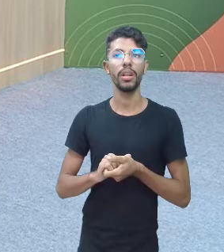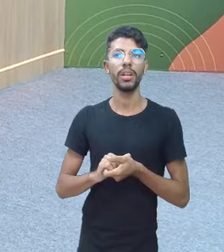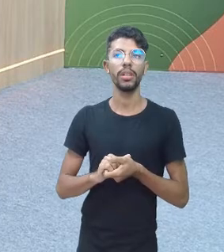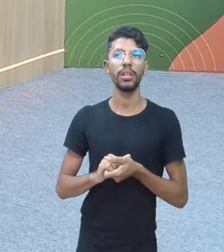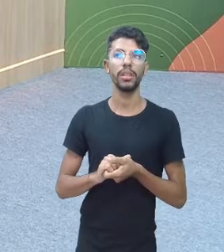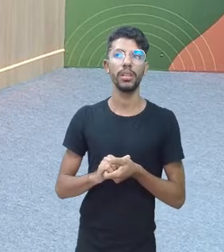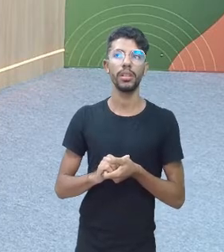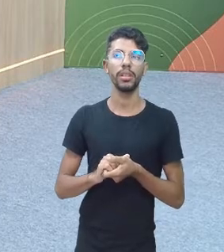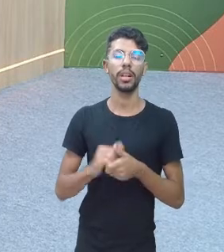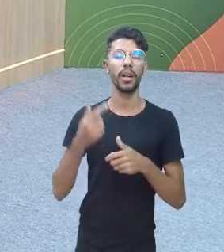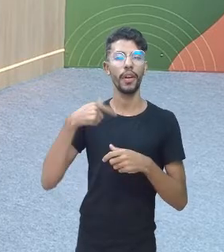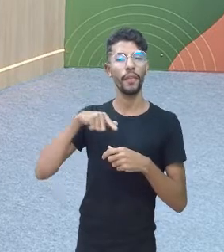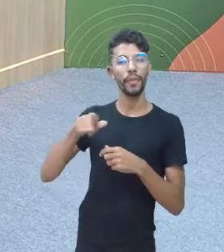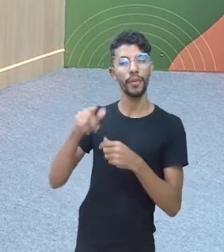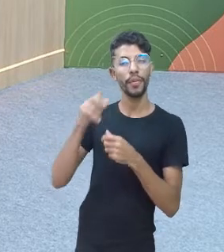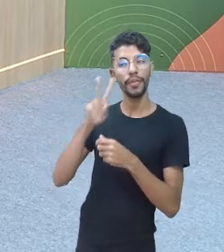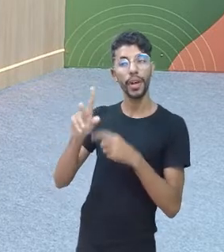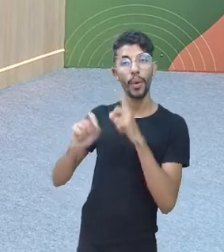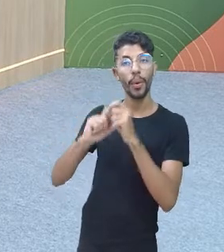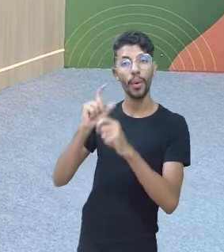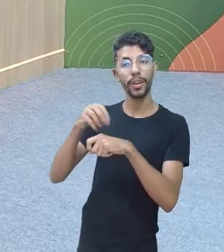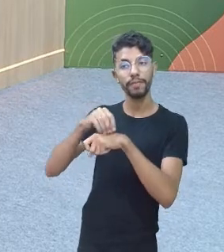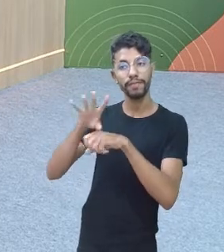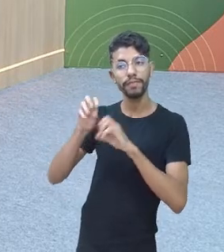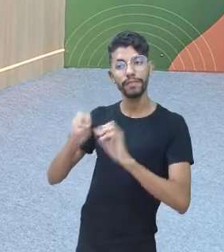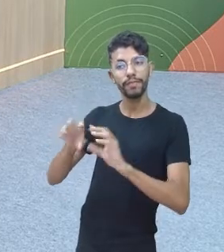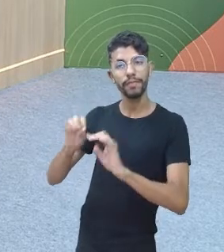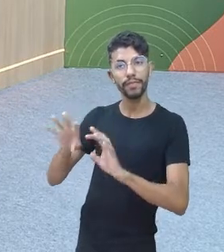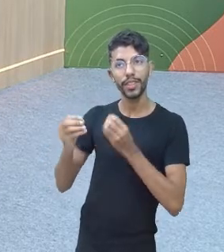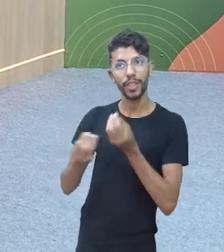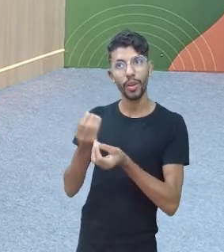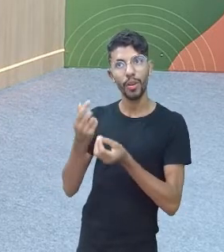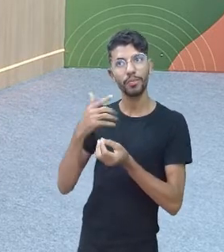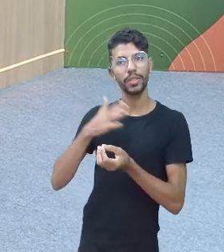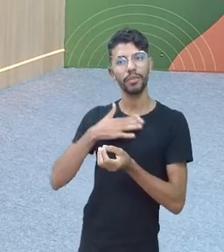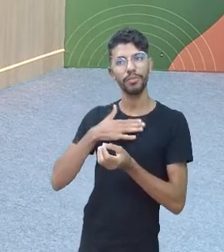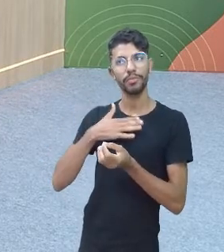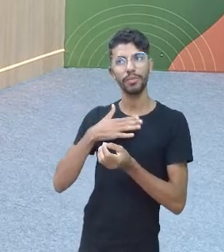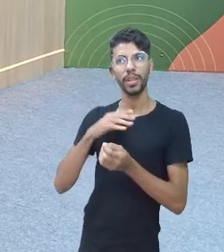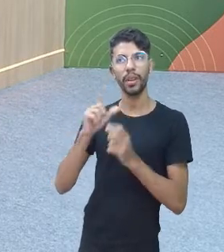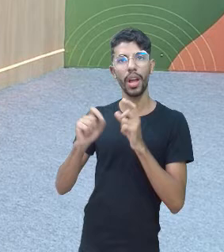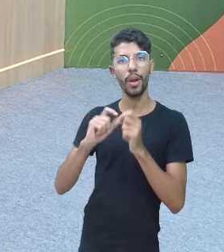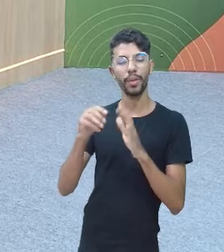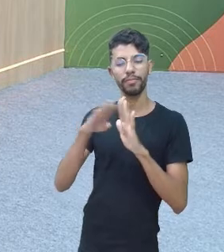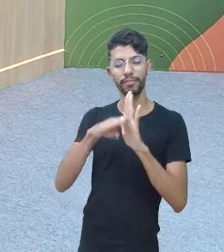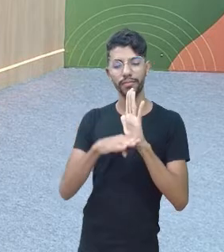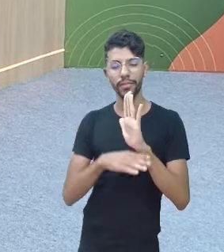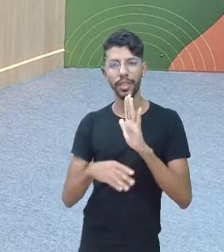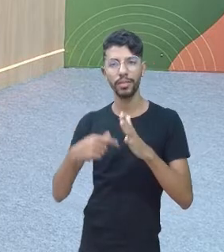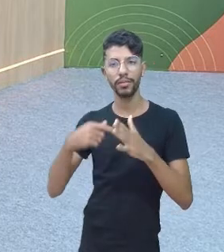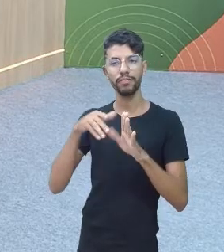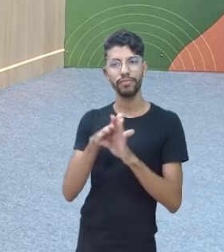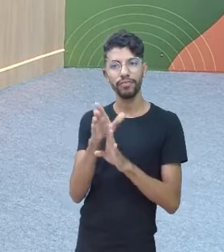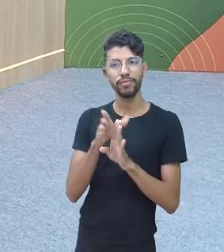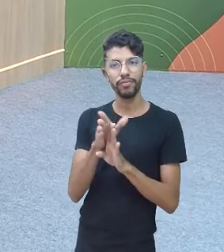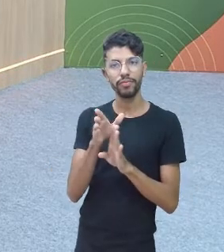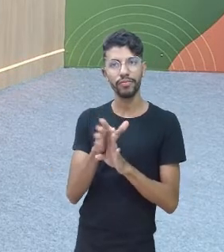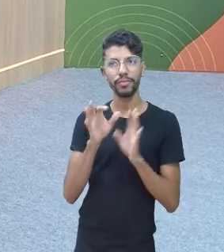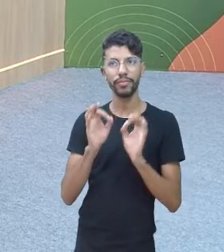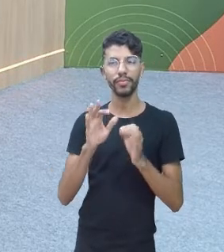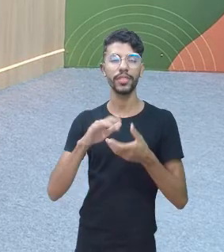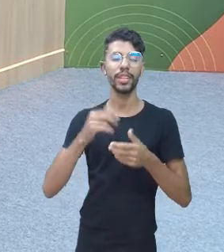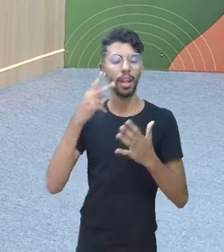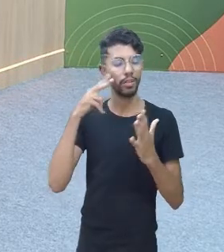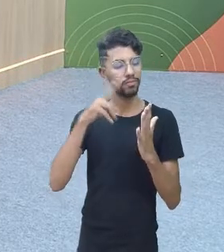recorro aos tutoriais, que no meu móvel será o manual de instruções. Então eu leio o manual de